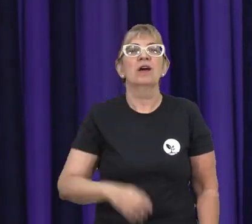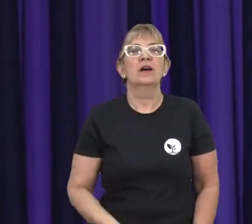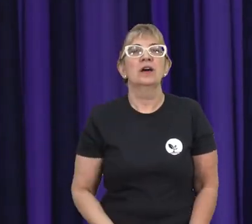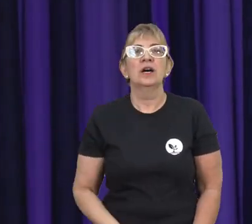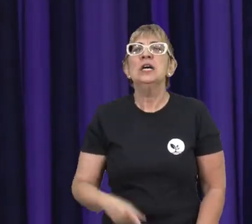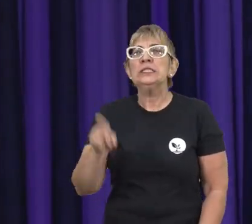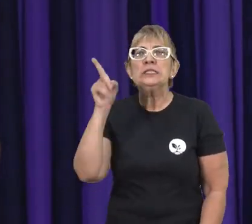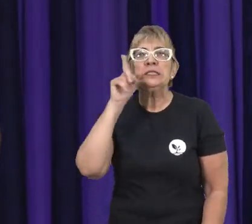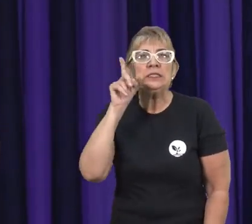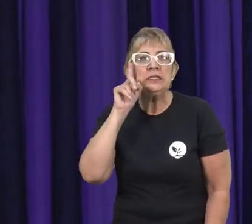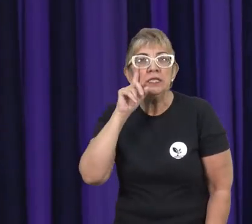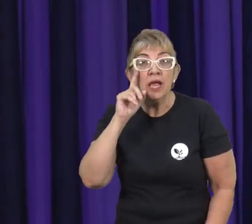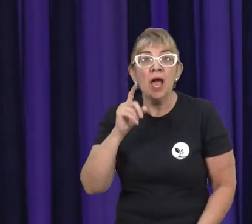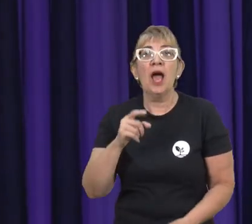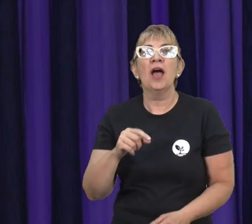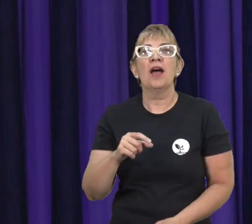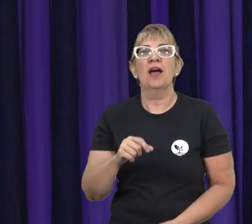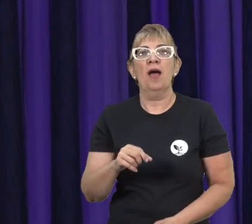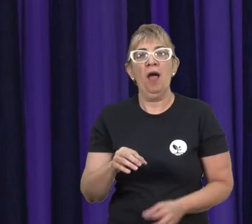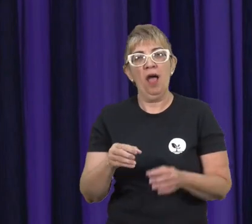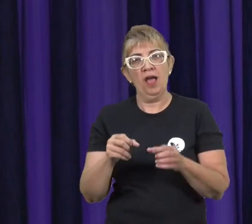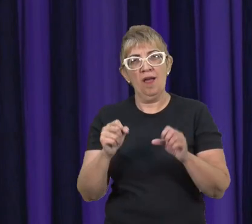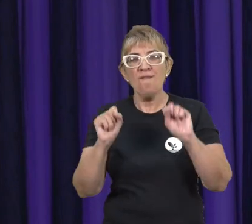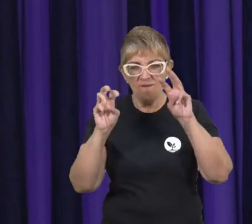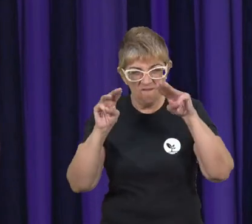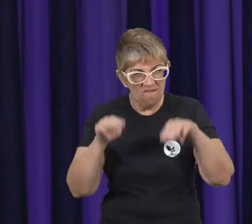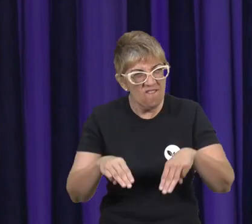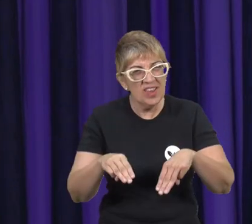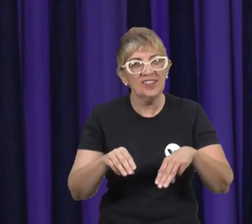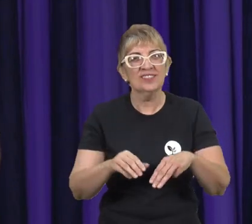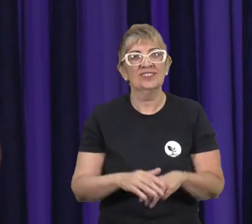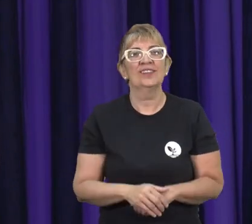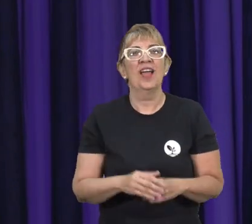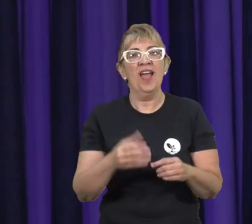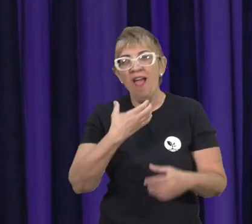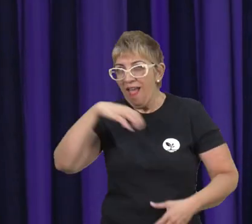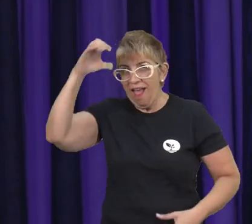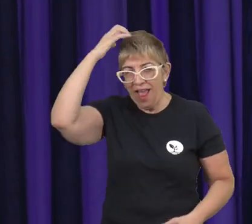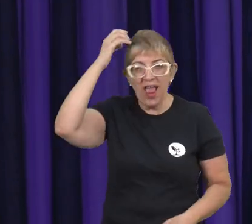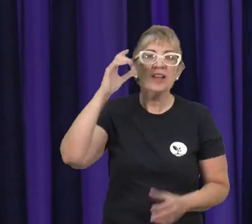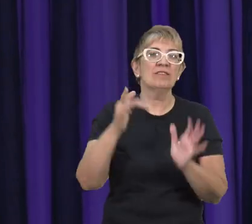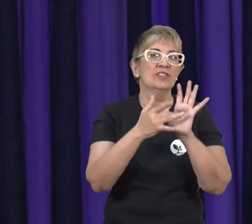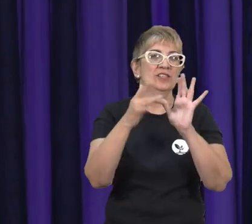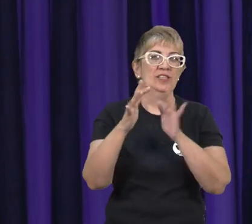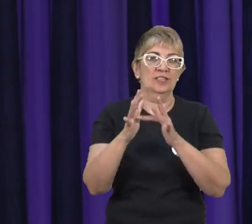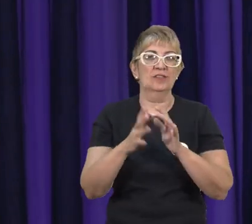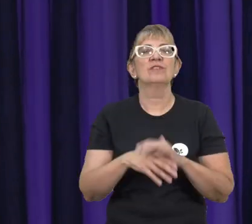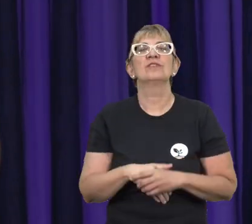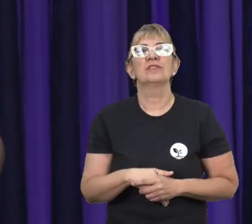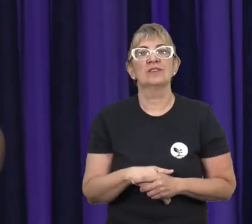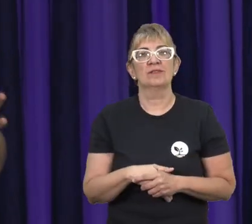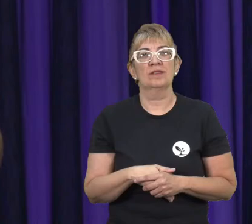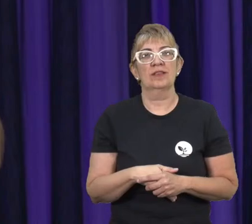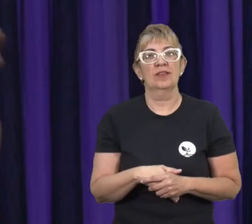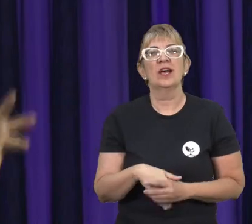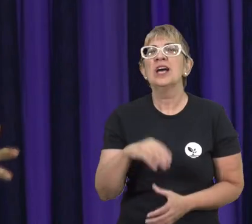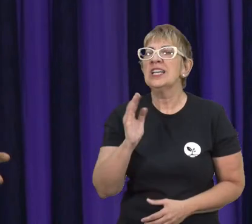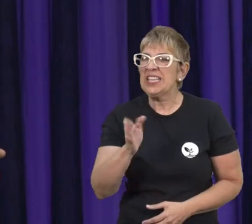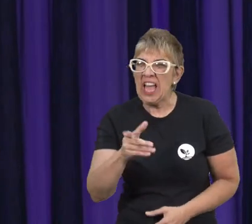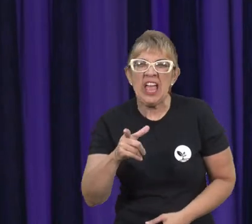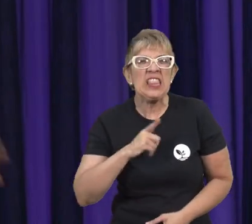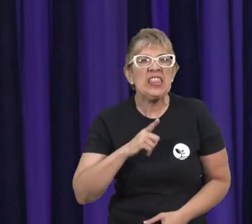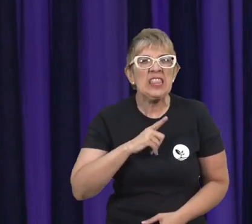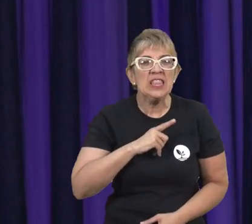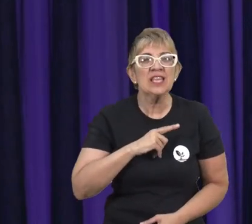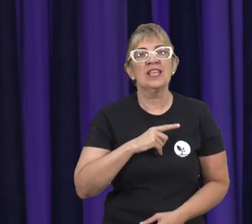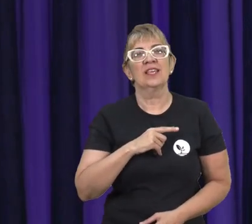dia ele estabelecerá o seu reino de forma definitiva. Esse Rei que um dia voltará para estabelecer o seu reino, já tem os seus